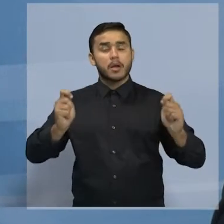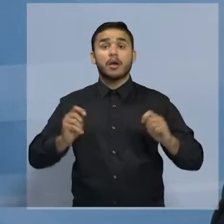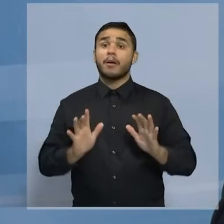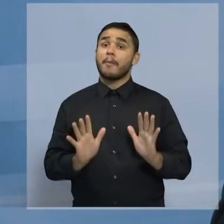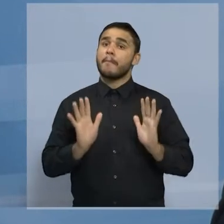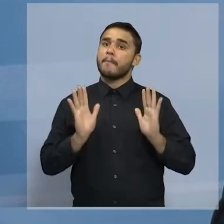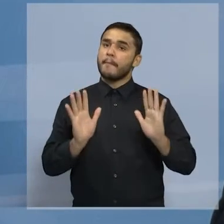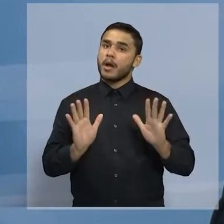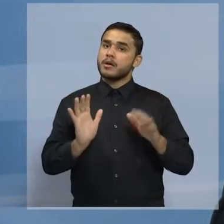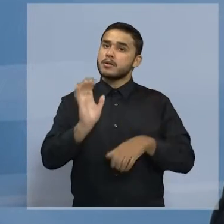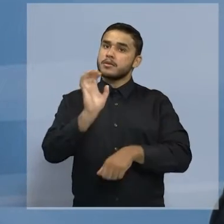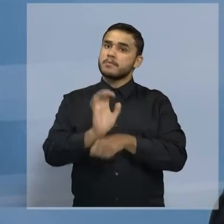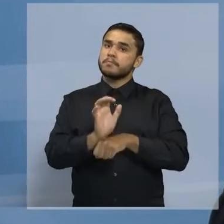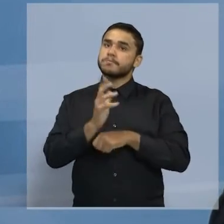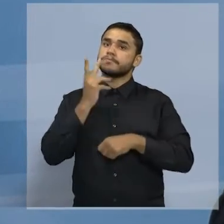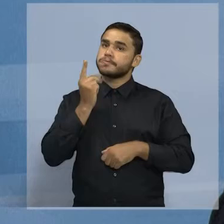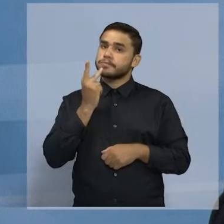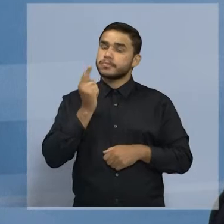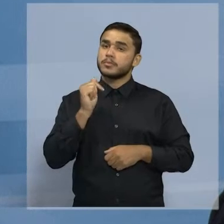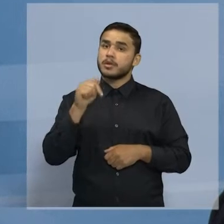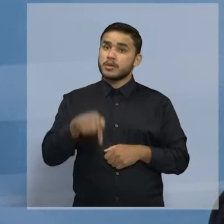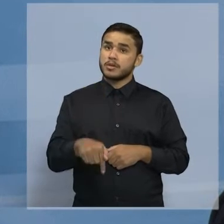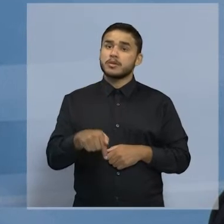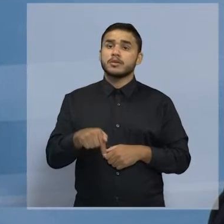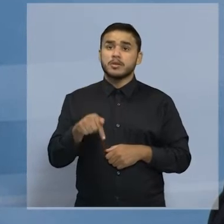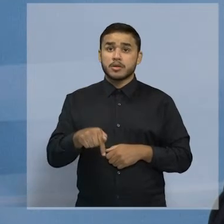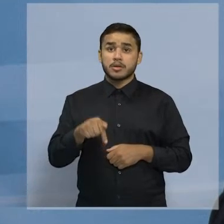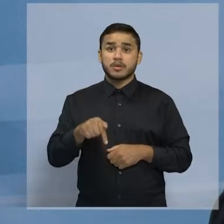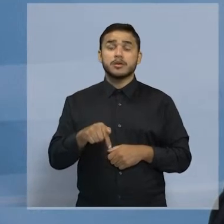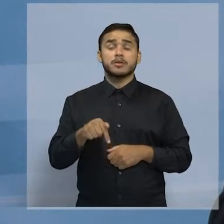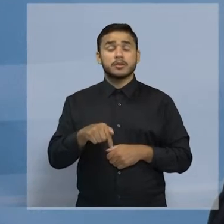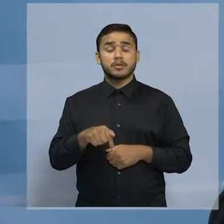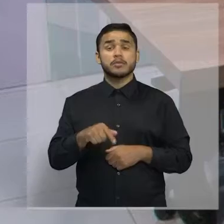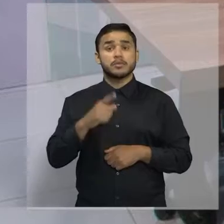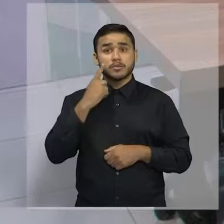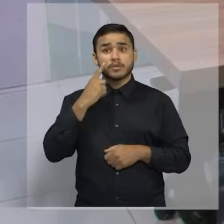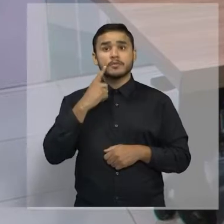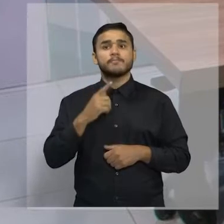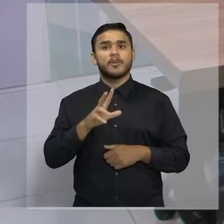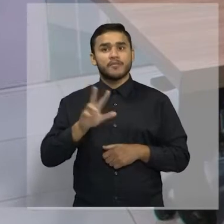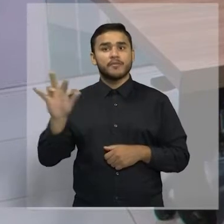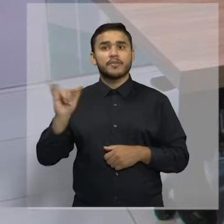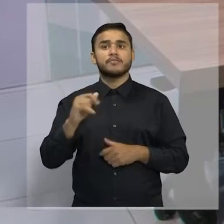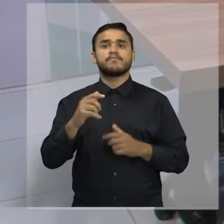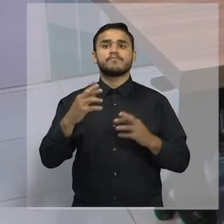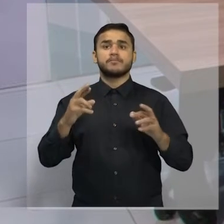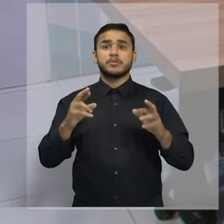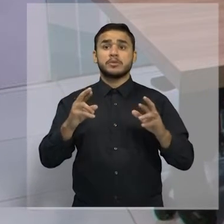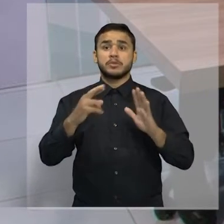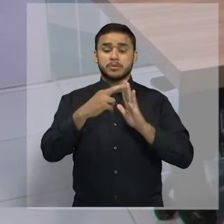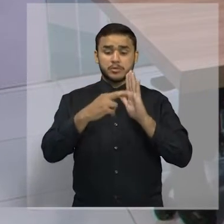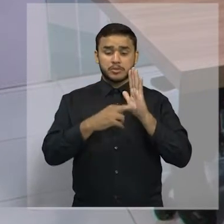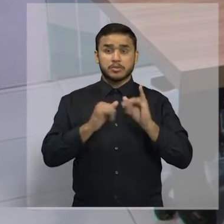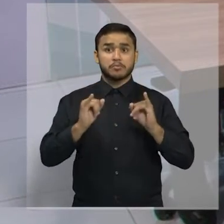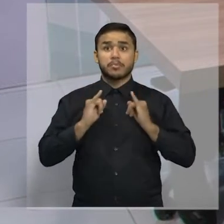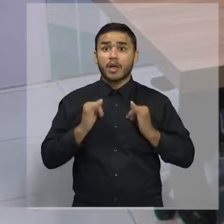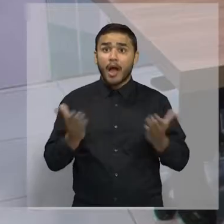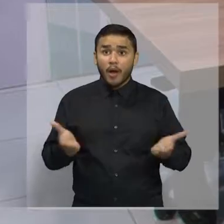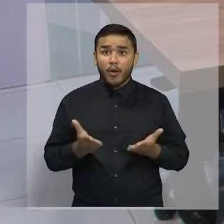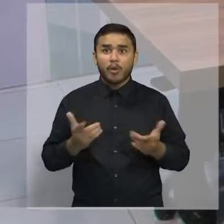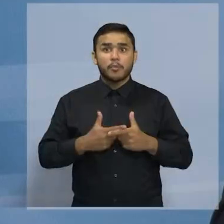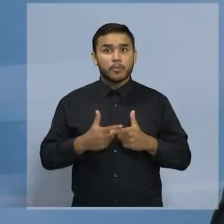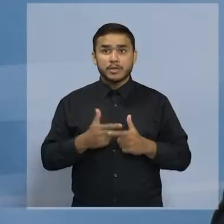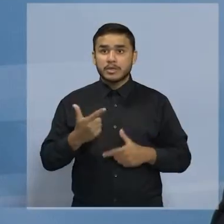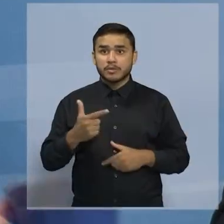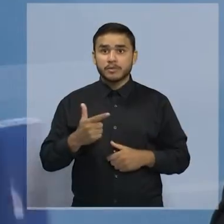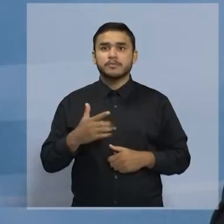caminha também a passos largos, como os demais estados do Brasil, para ter problema com a Previdência se isso não for resolvido agora. Um